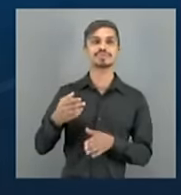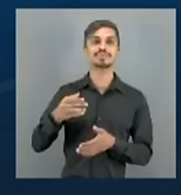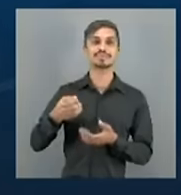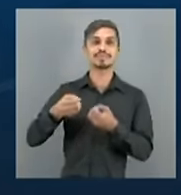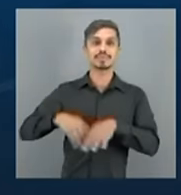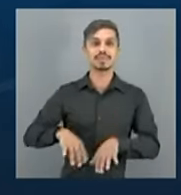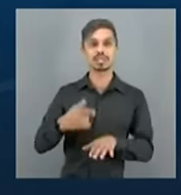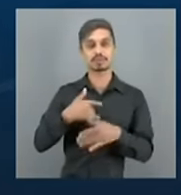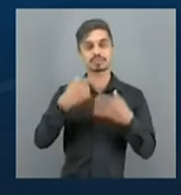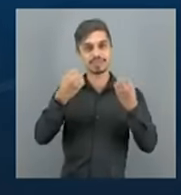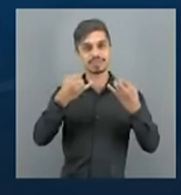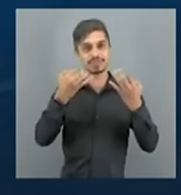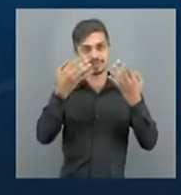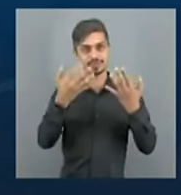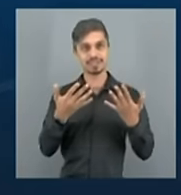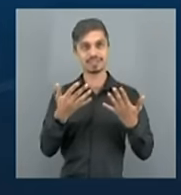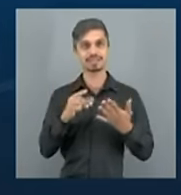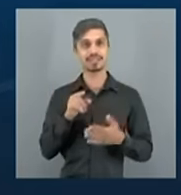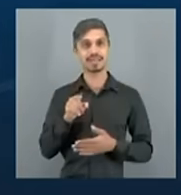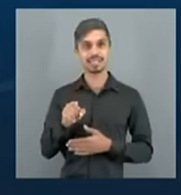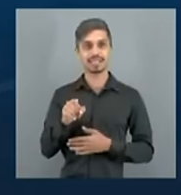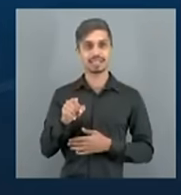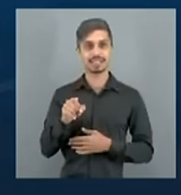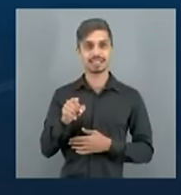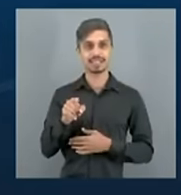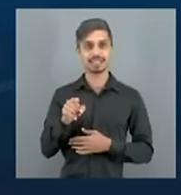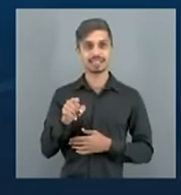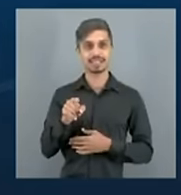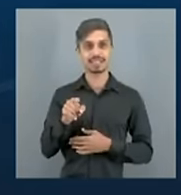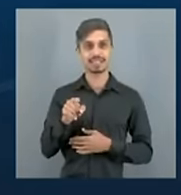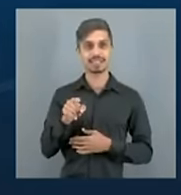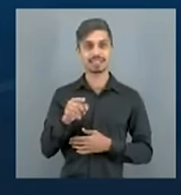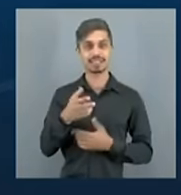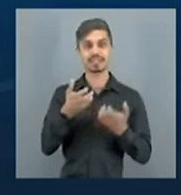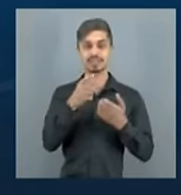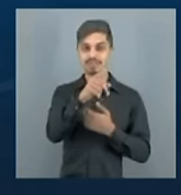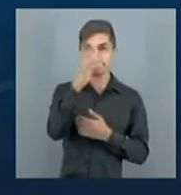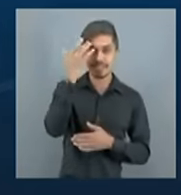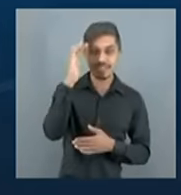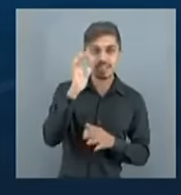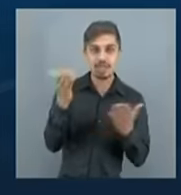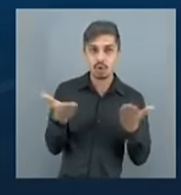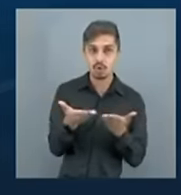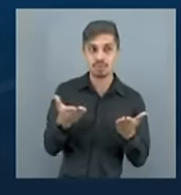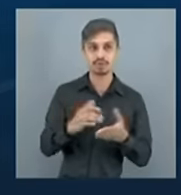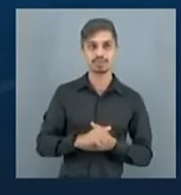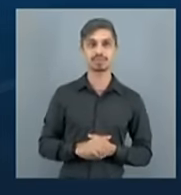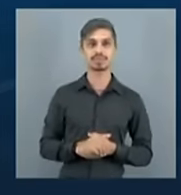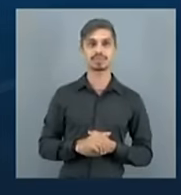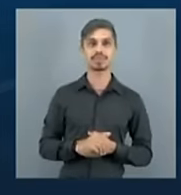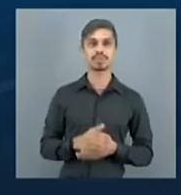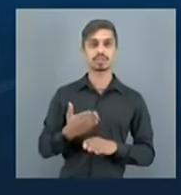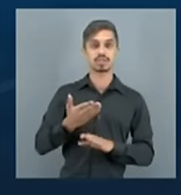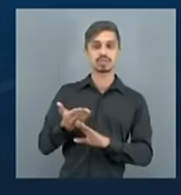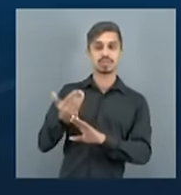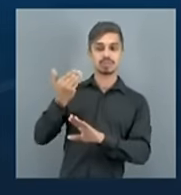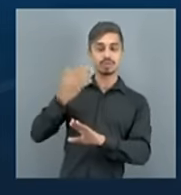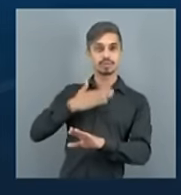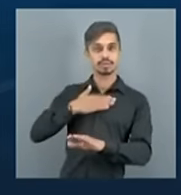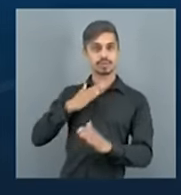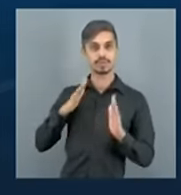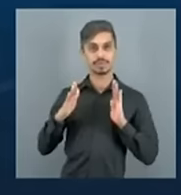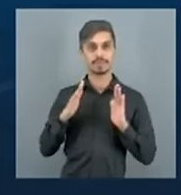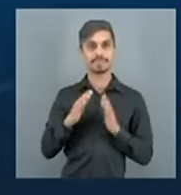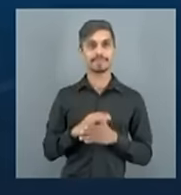bem transparente aqui. Quando ele... E é isso que eu quero que você entenda hoje, tá? No meu tempo,